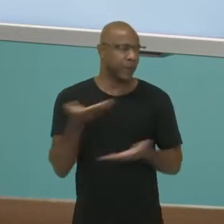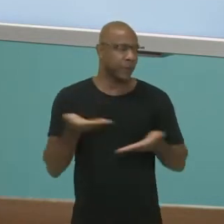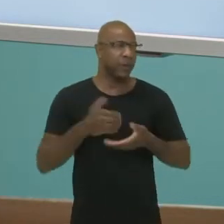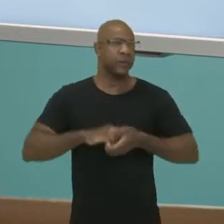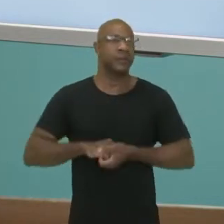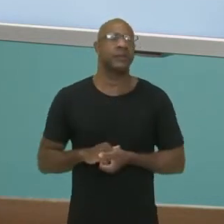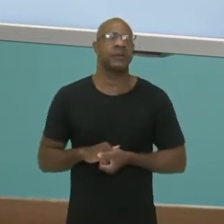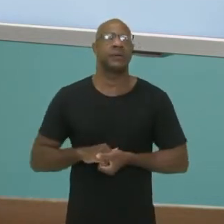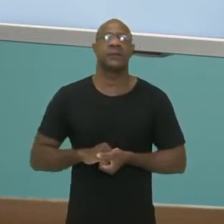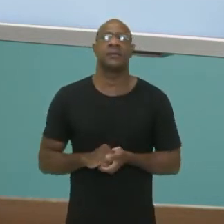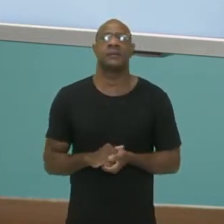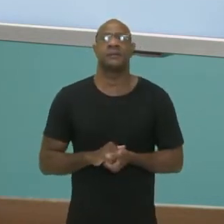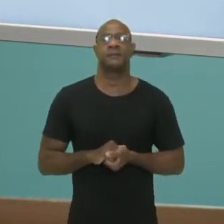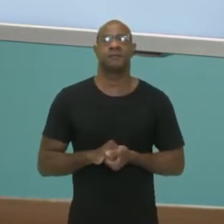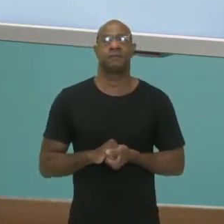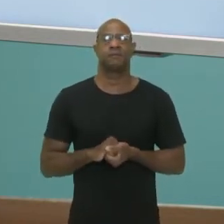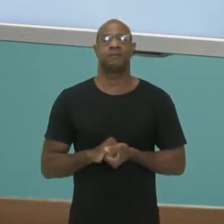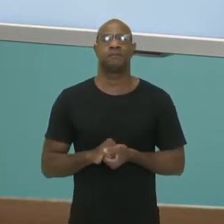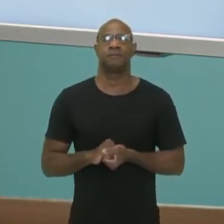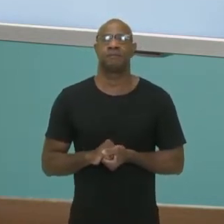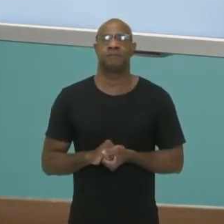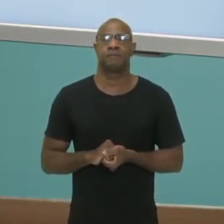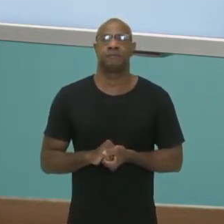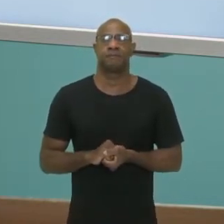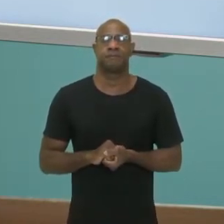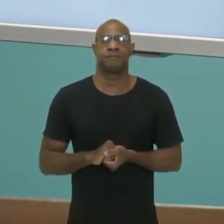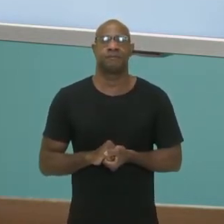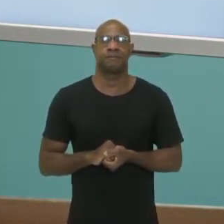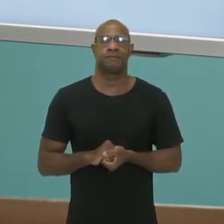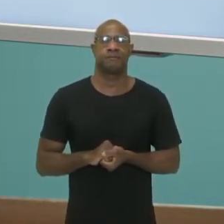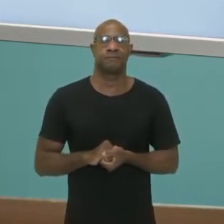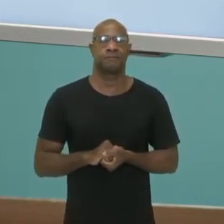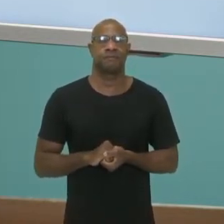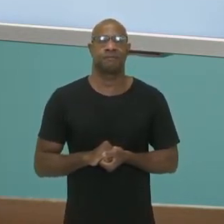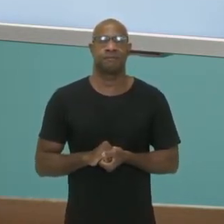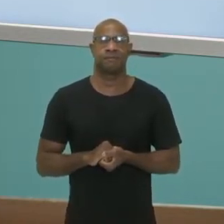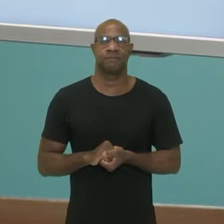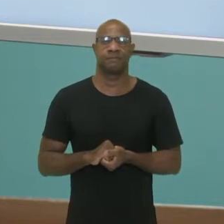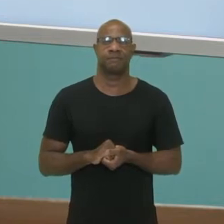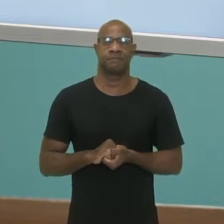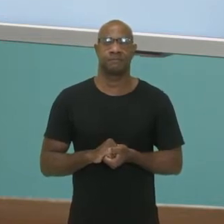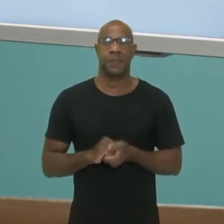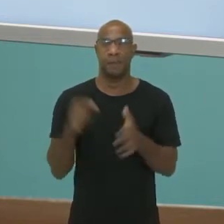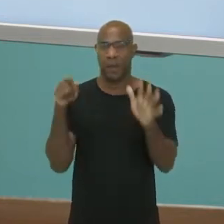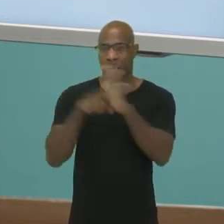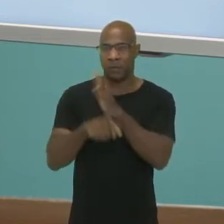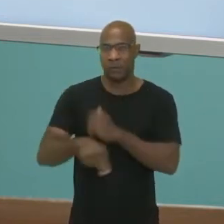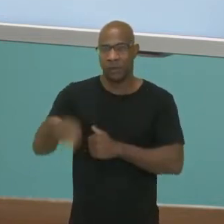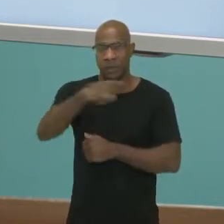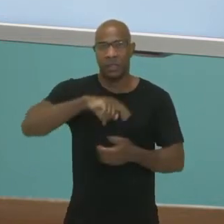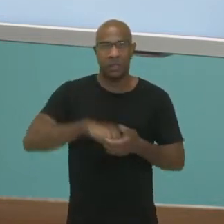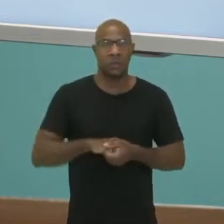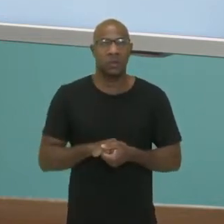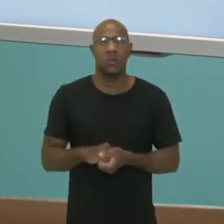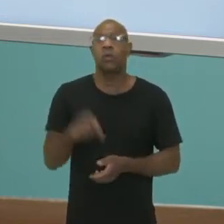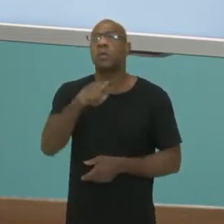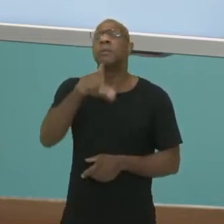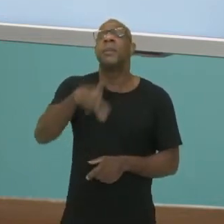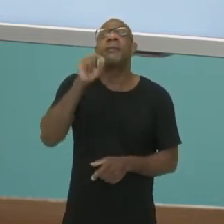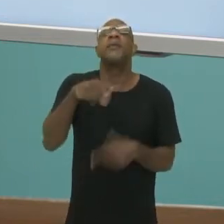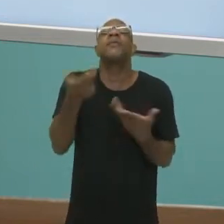o momento tão esperado, o ócio, a ideia do lazer, né? E aí eu pergunto para vocês, que prefieres